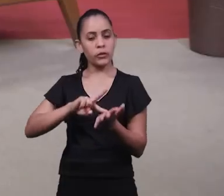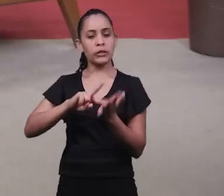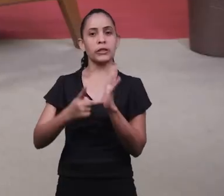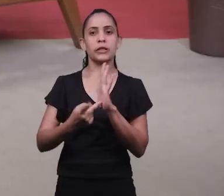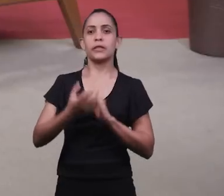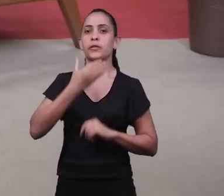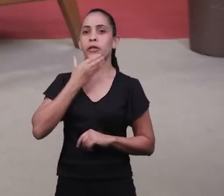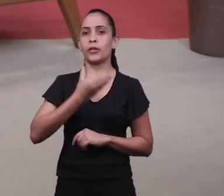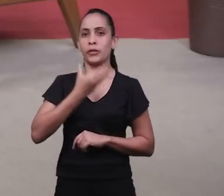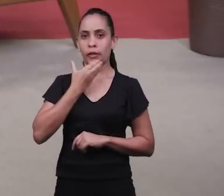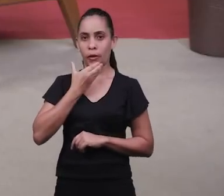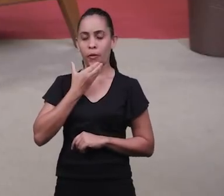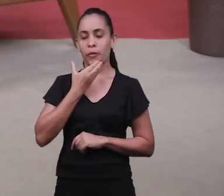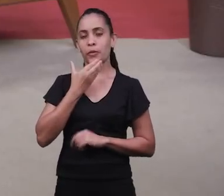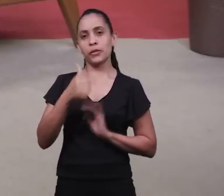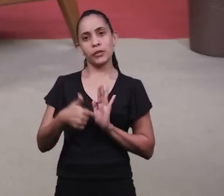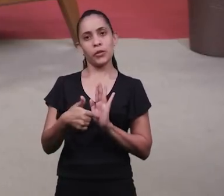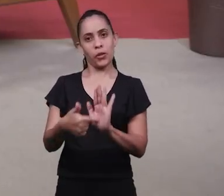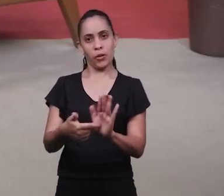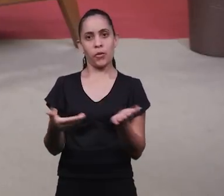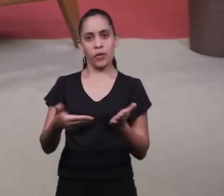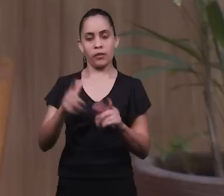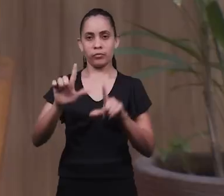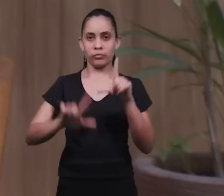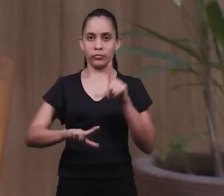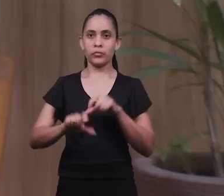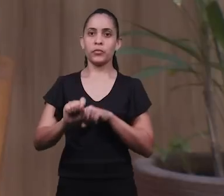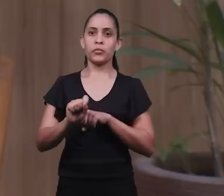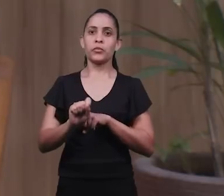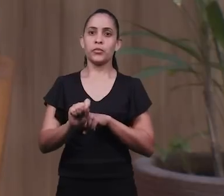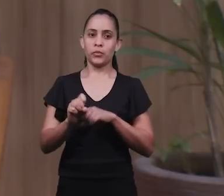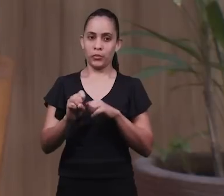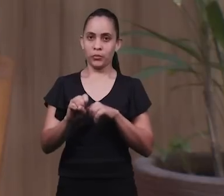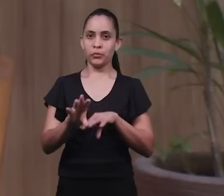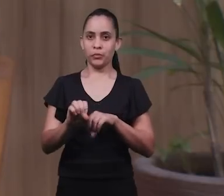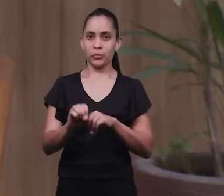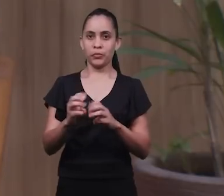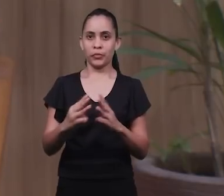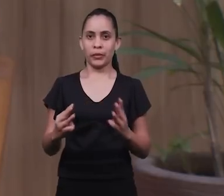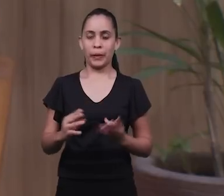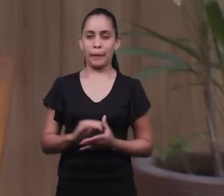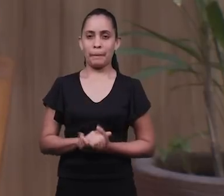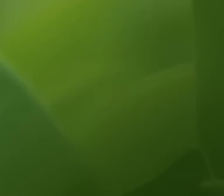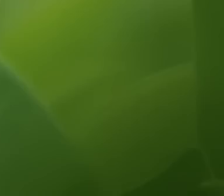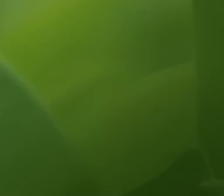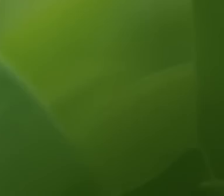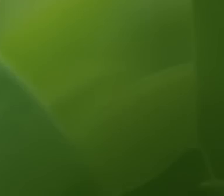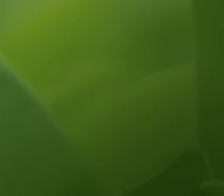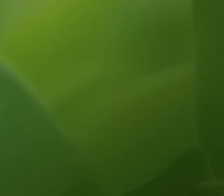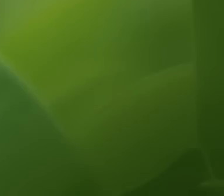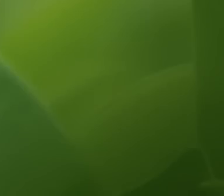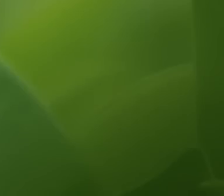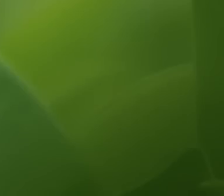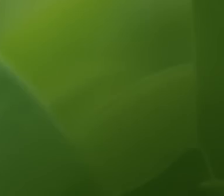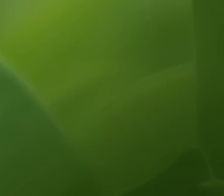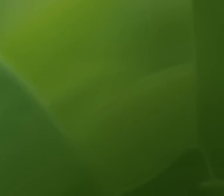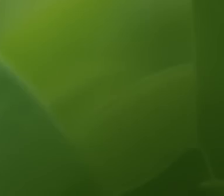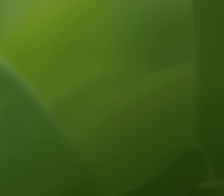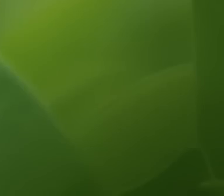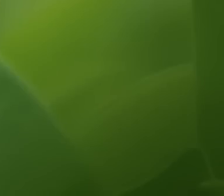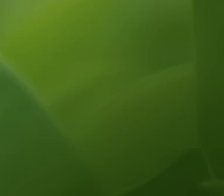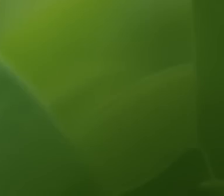verdadeiro significado do Natal. Assista agora ao quadro Lições do Manaim.